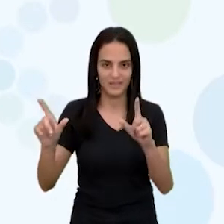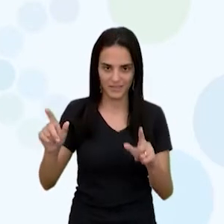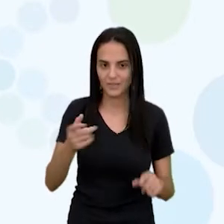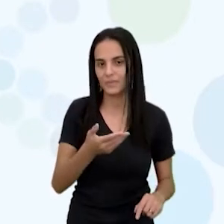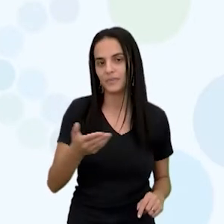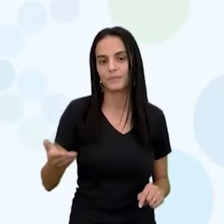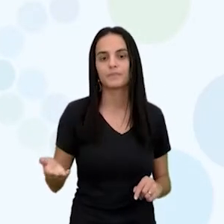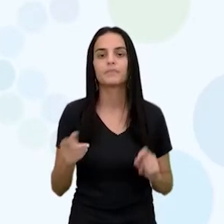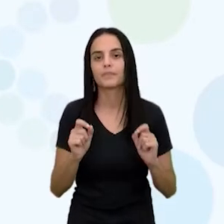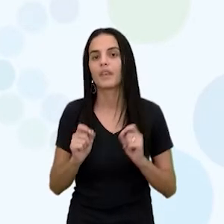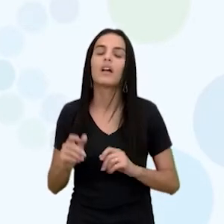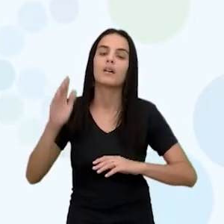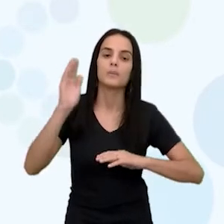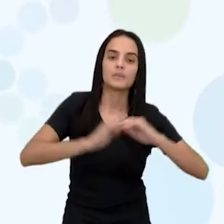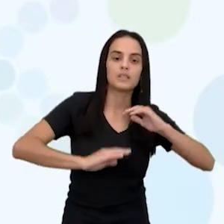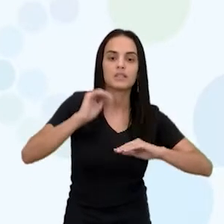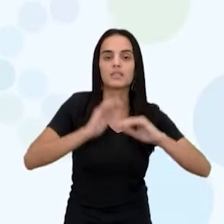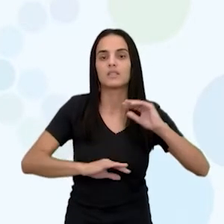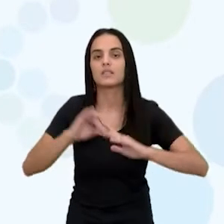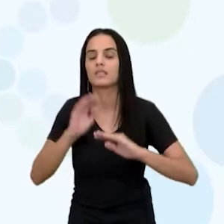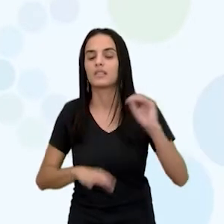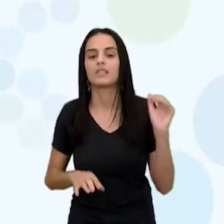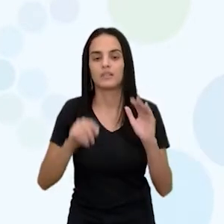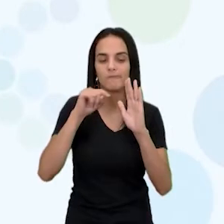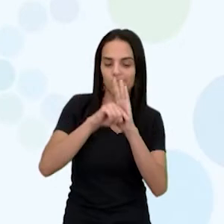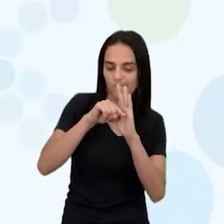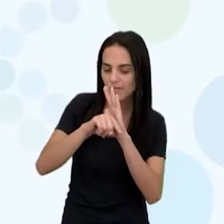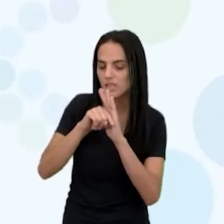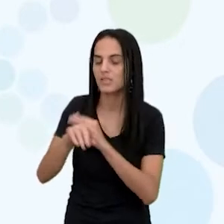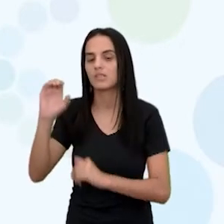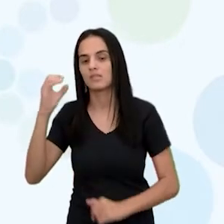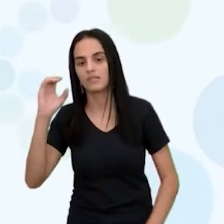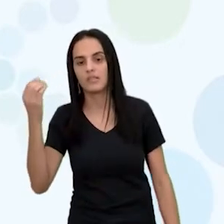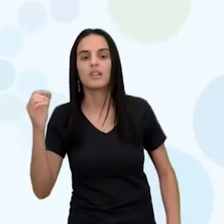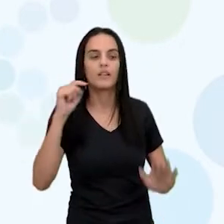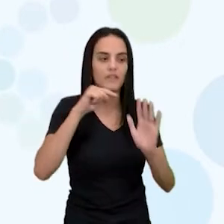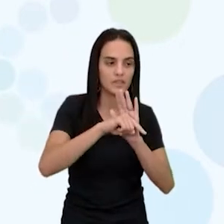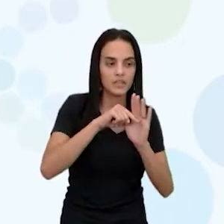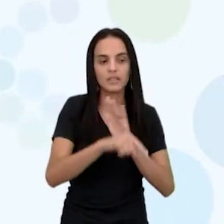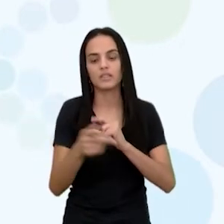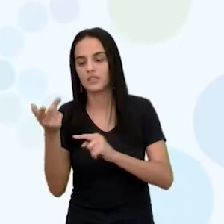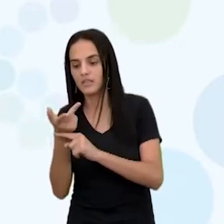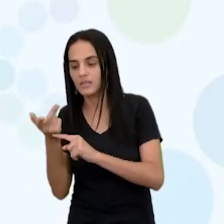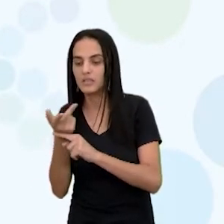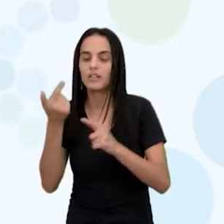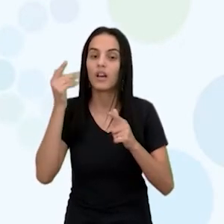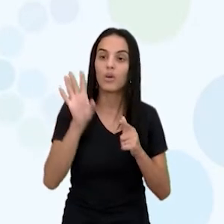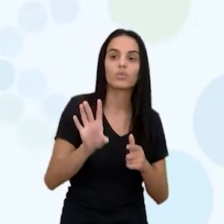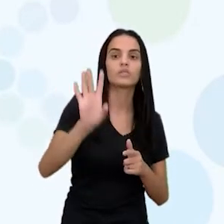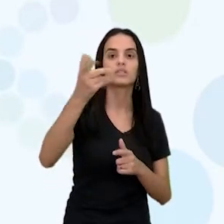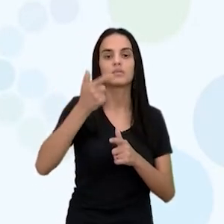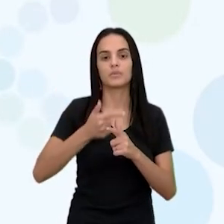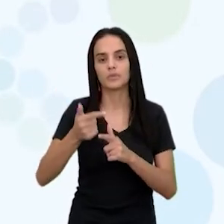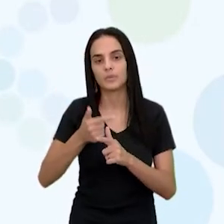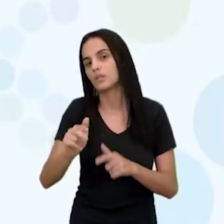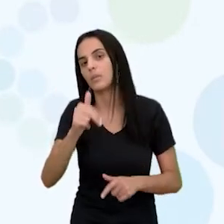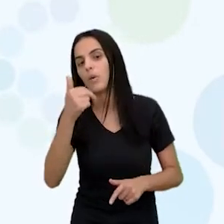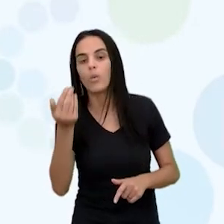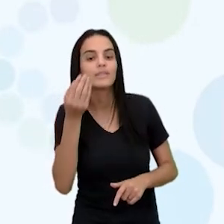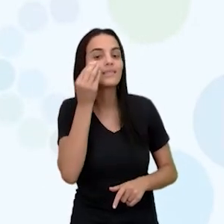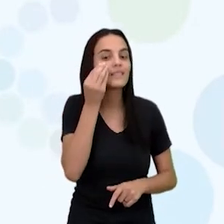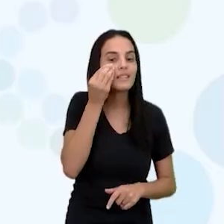para a sobrevivência. Eu diria que, além da arte, o que mais nos diferencia dos outros animais é que o